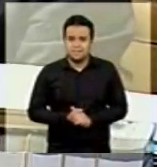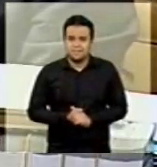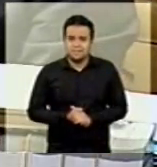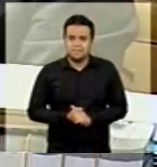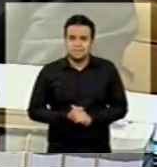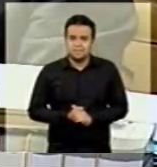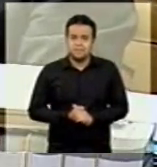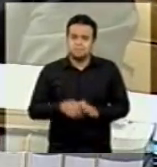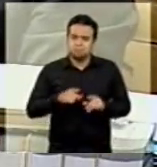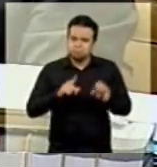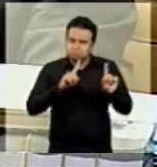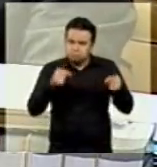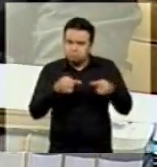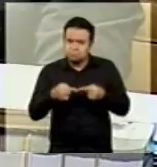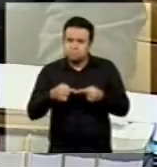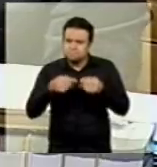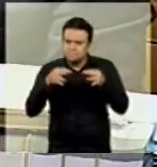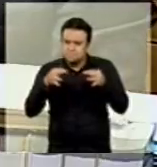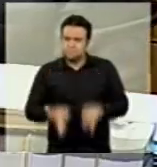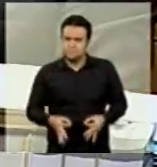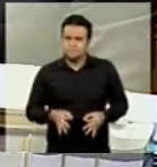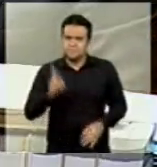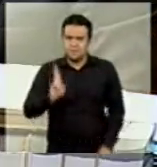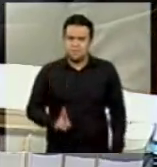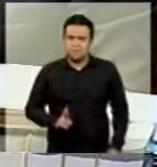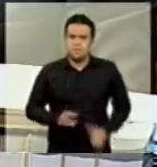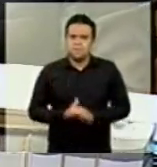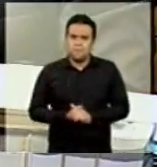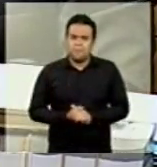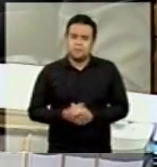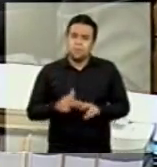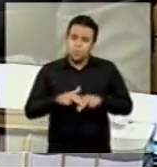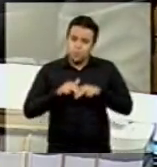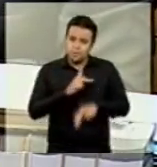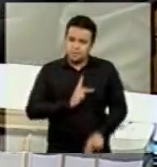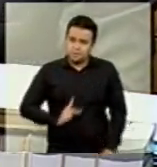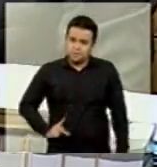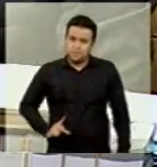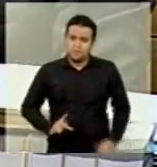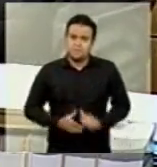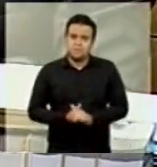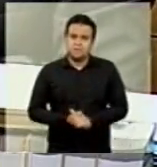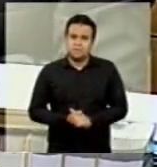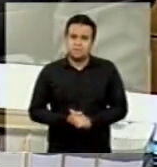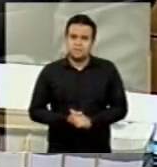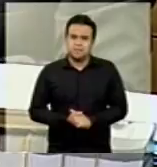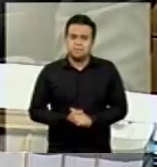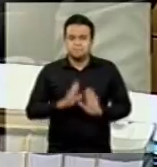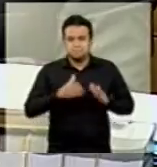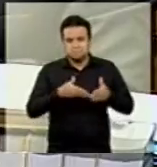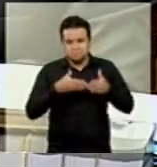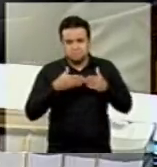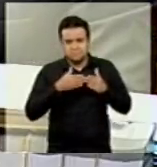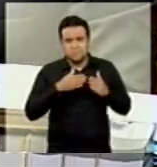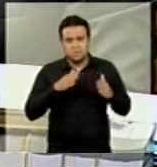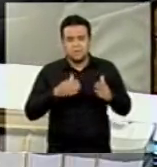estrita fidelidade ao princípio da República. Por isso, senhora presidente, com a vênia do